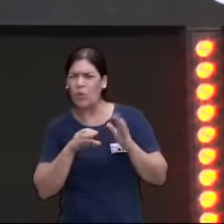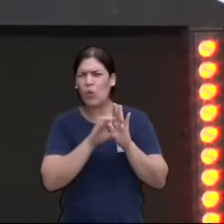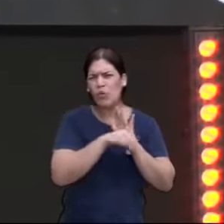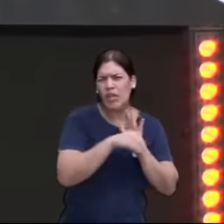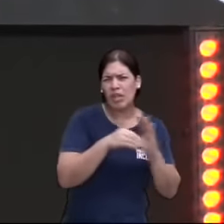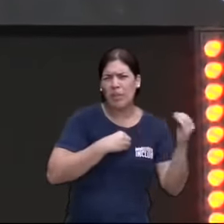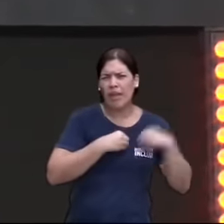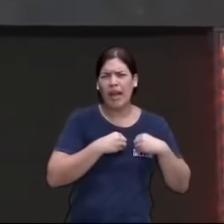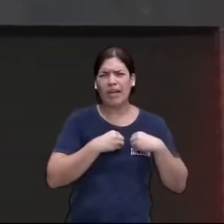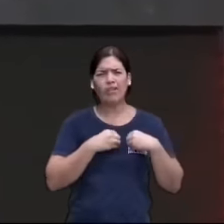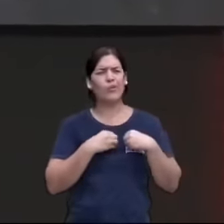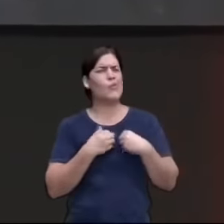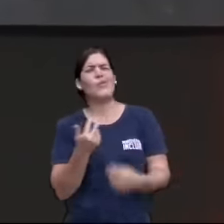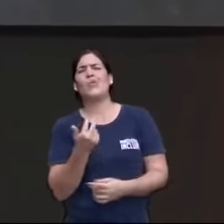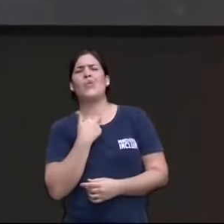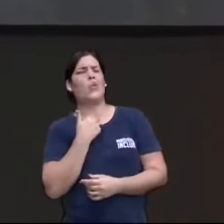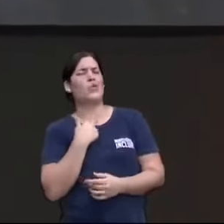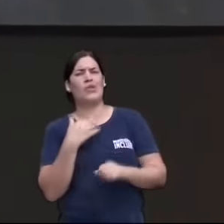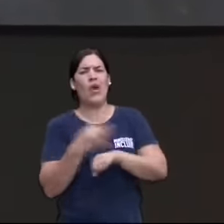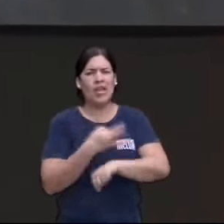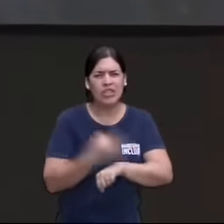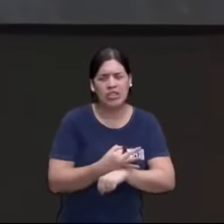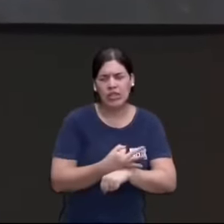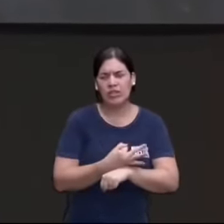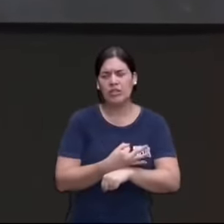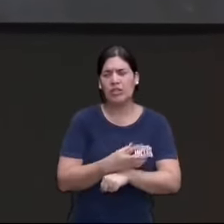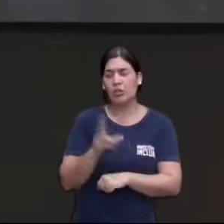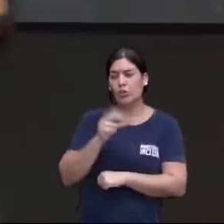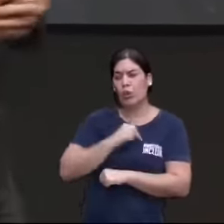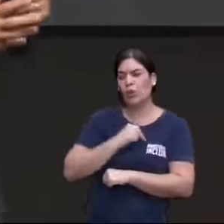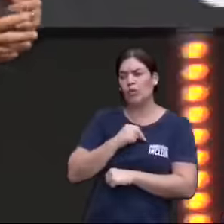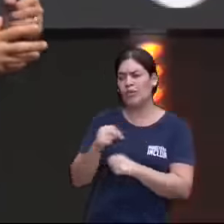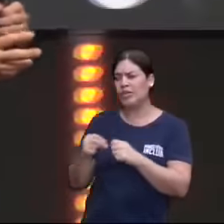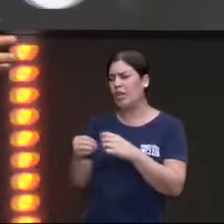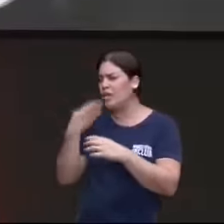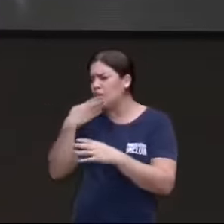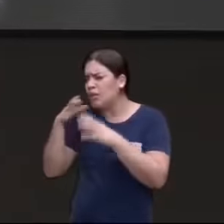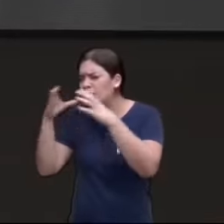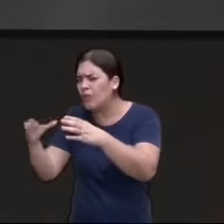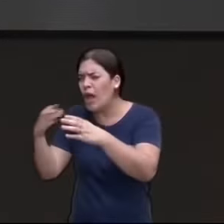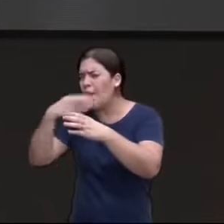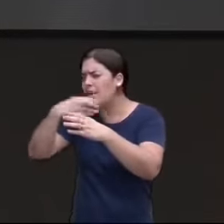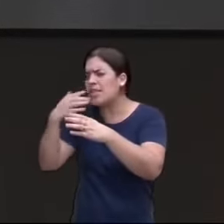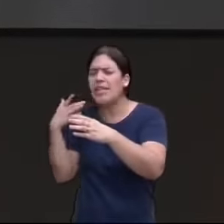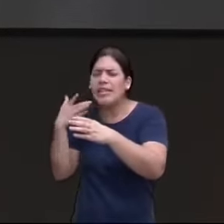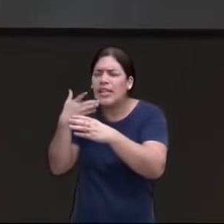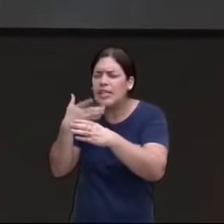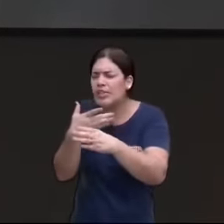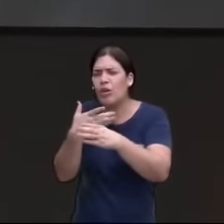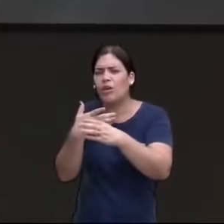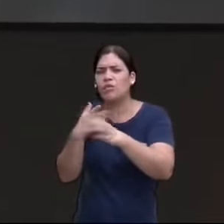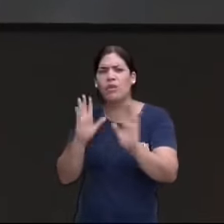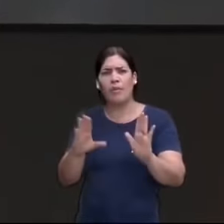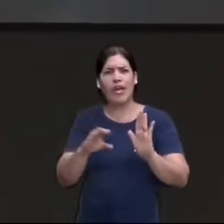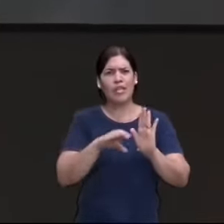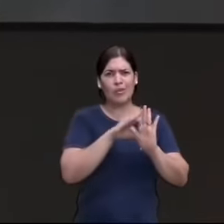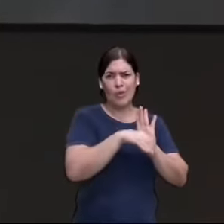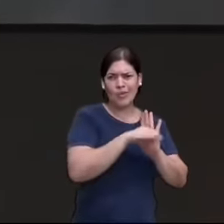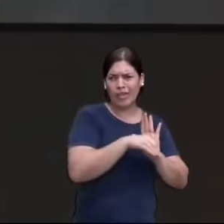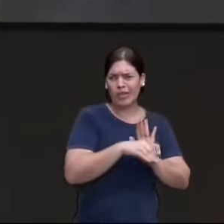Nossa, essa torta de maçã é um pecado. Ela é deliciosa. O conceito é: o pecado é